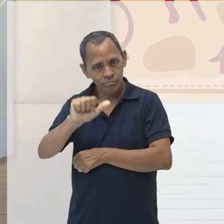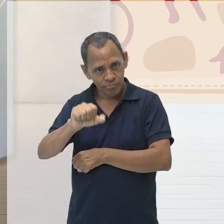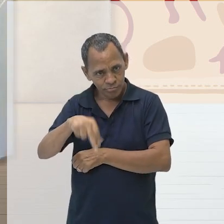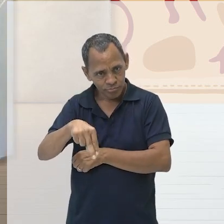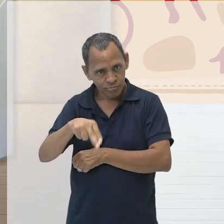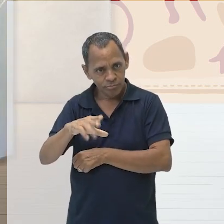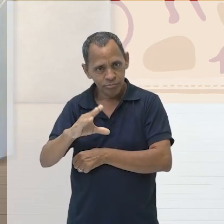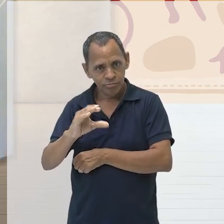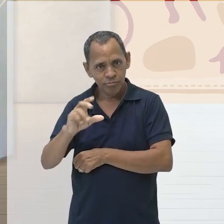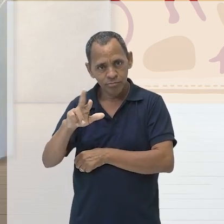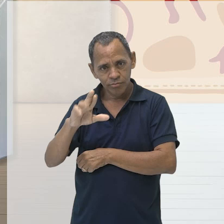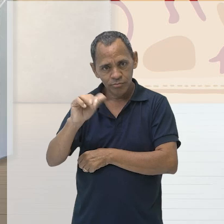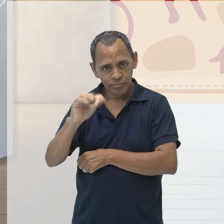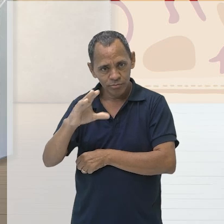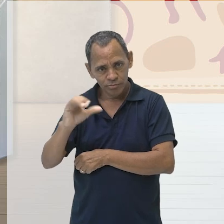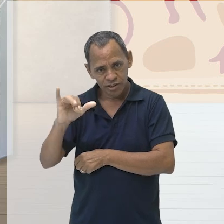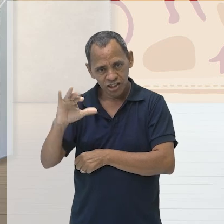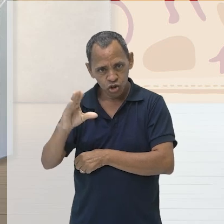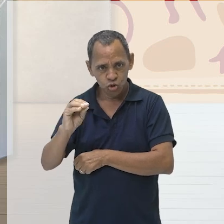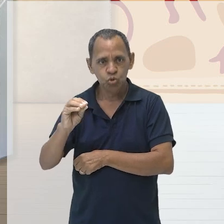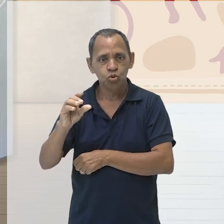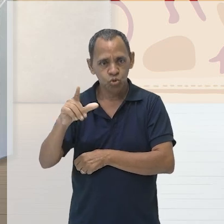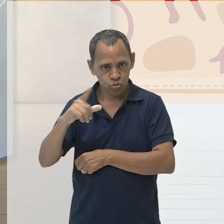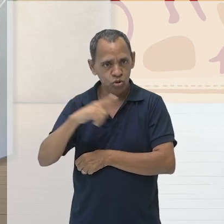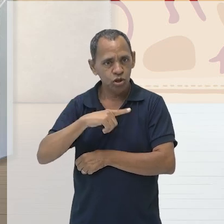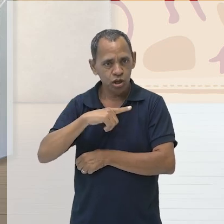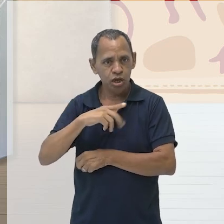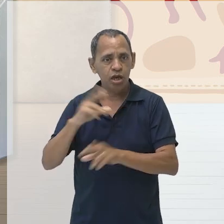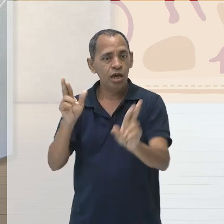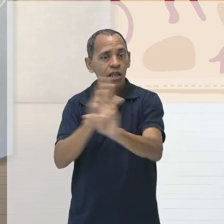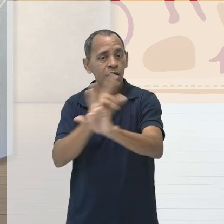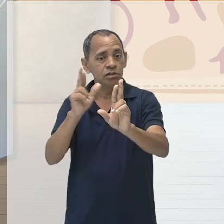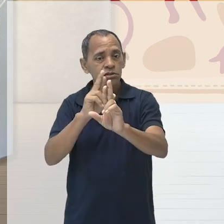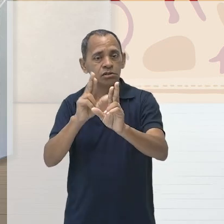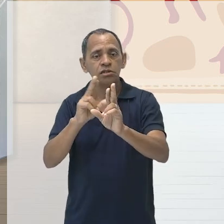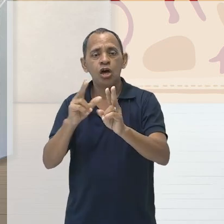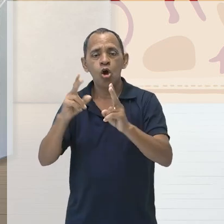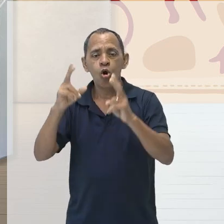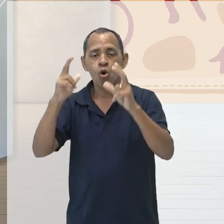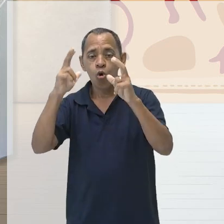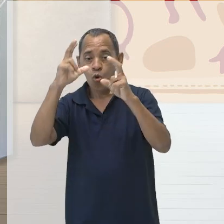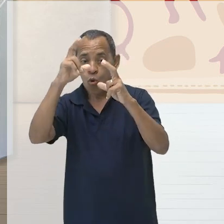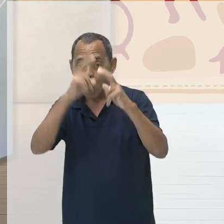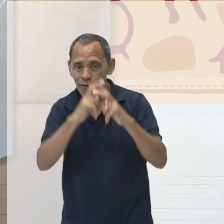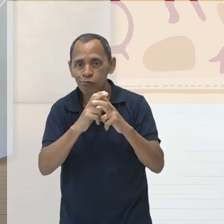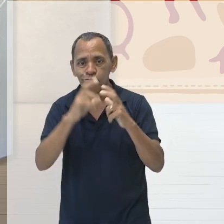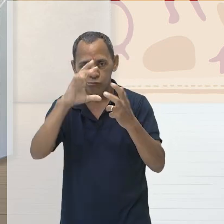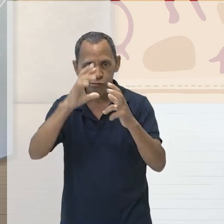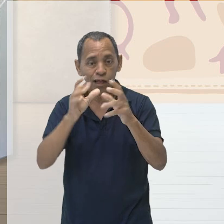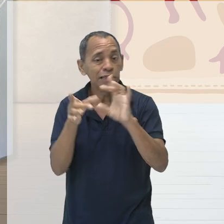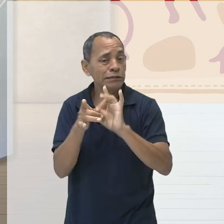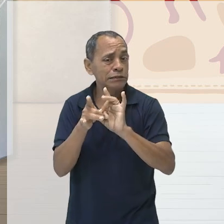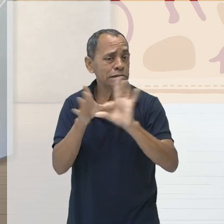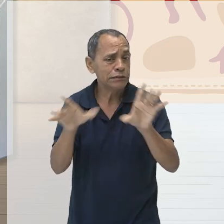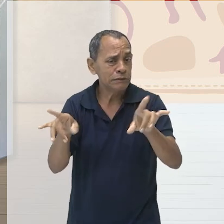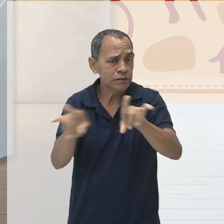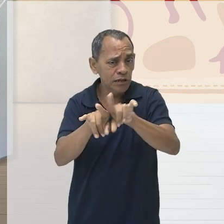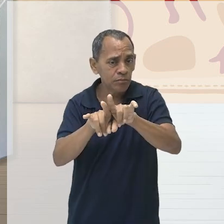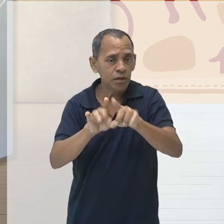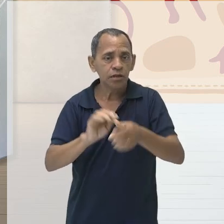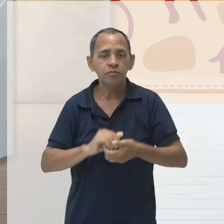pancrácio também está relacionado com a luta livre, tá? Então, o pancrácio, nessa época,